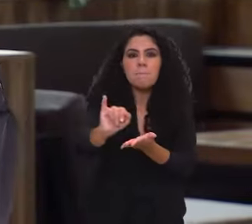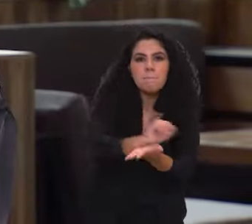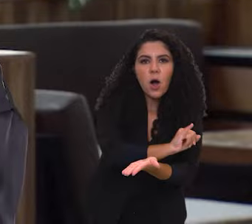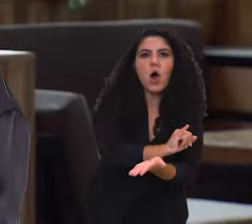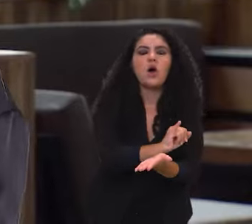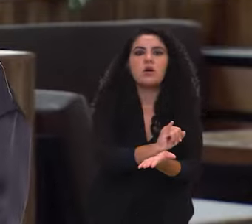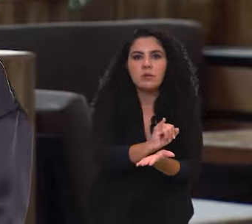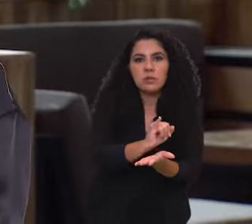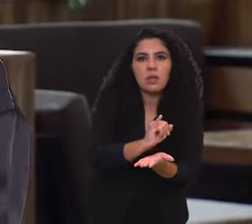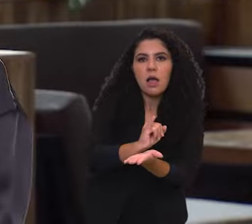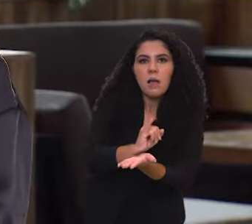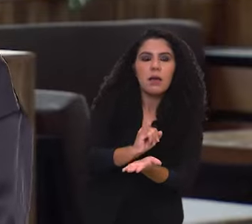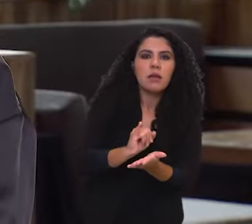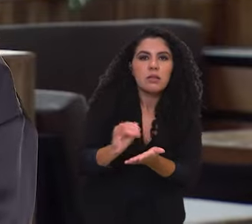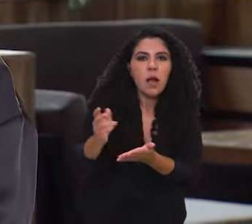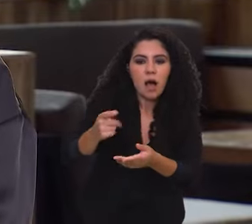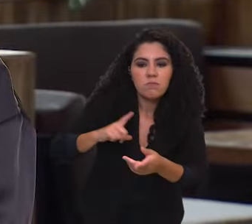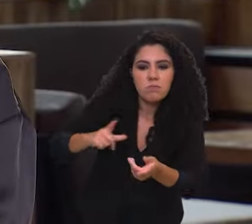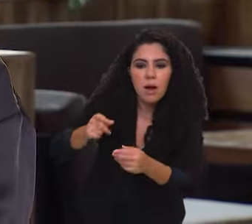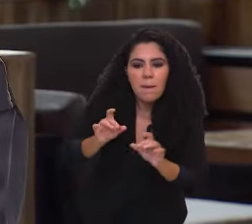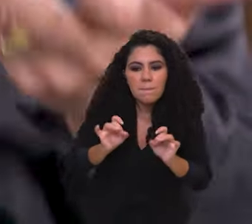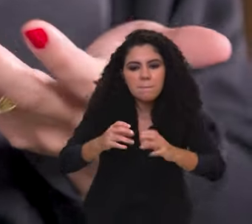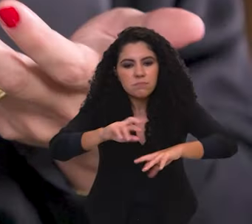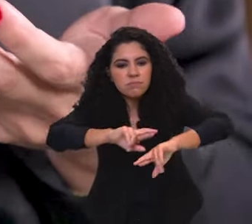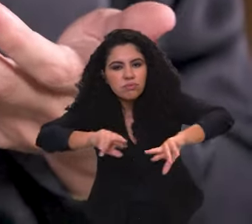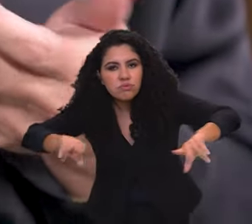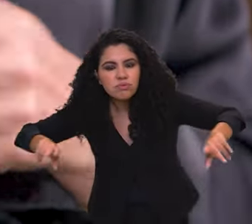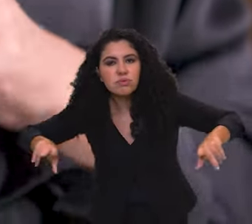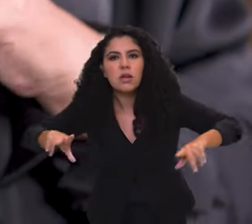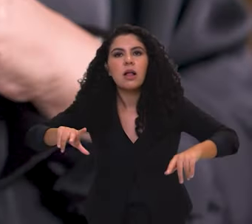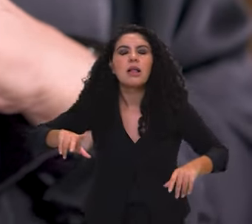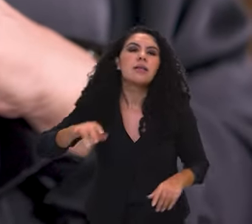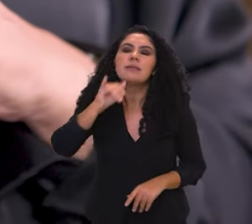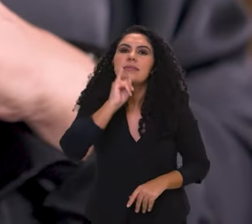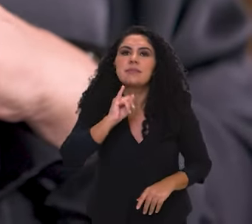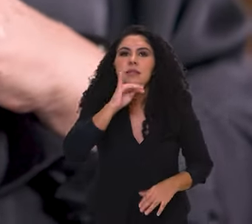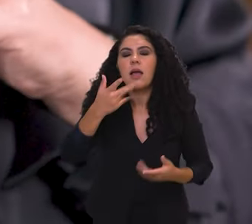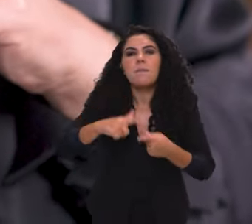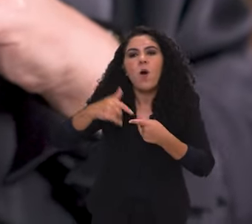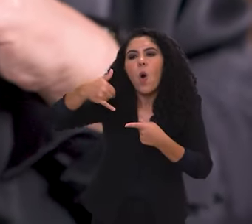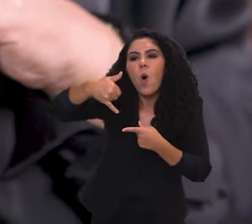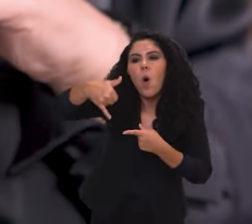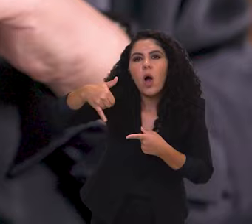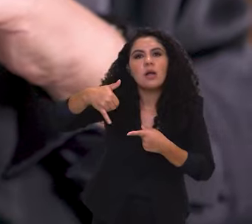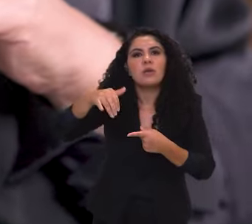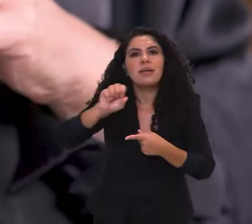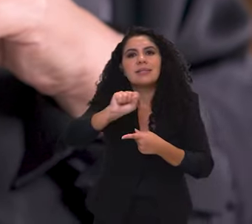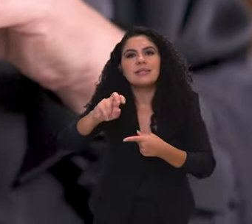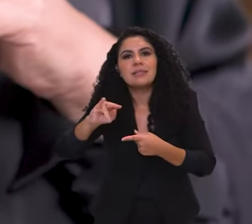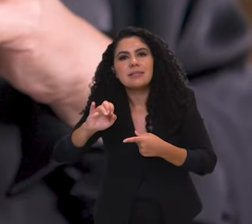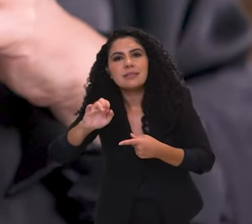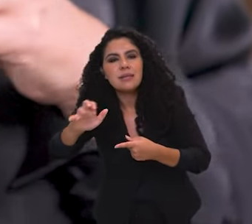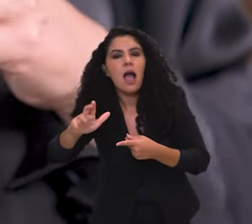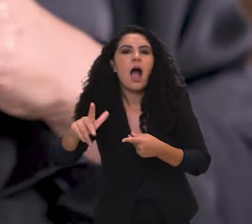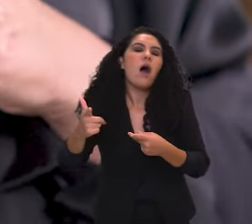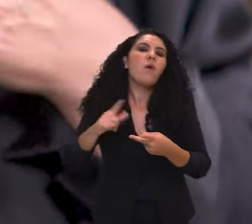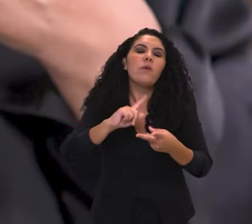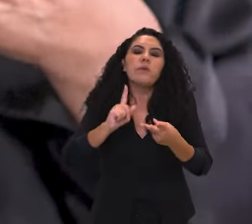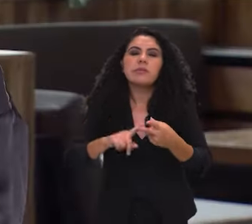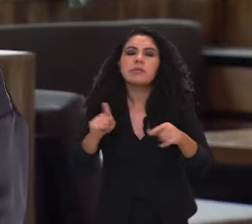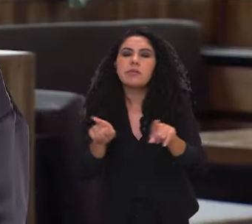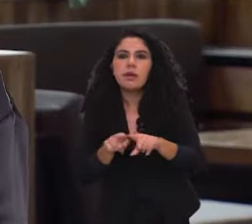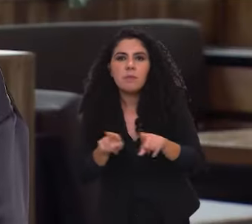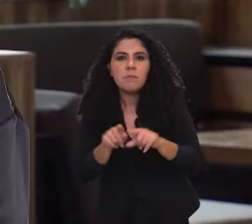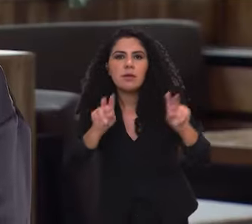insumos, sendo que a gente tem o potencial de desenvolver aqui industrialmente, sejam os óleos essenciais, os fármacos fitoterápicos,